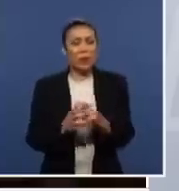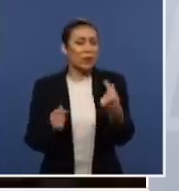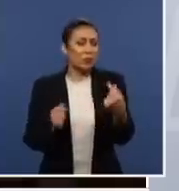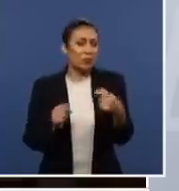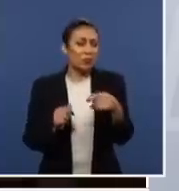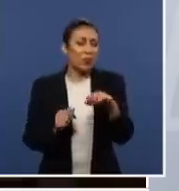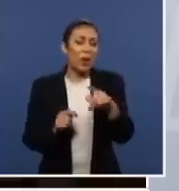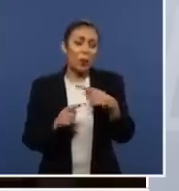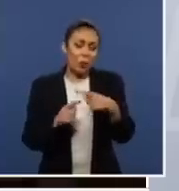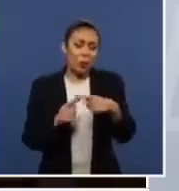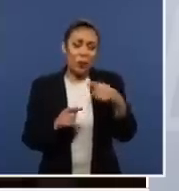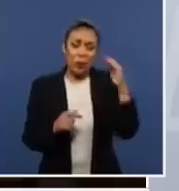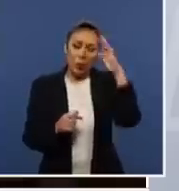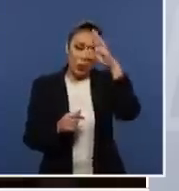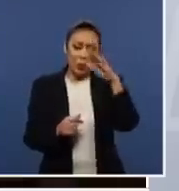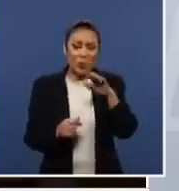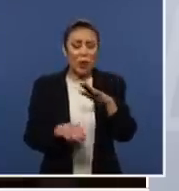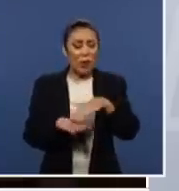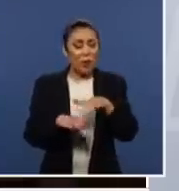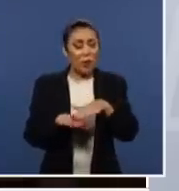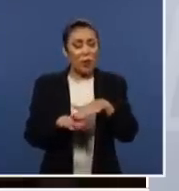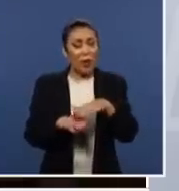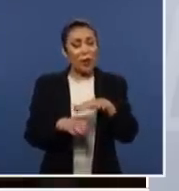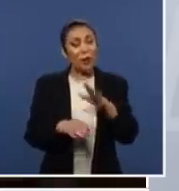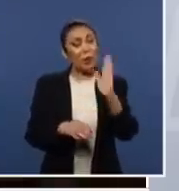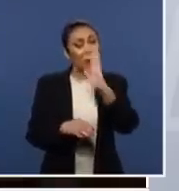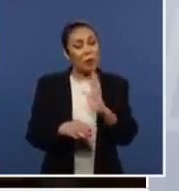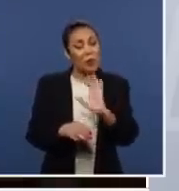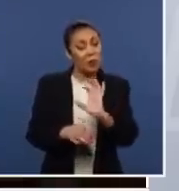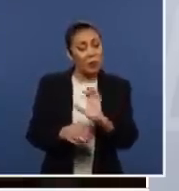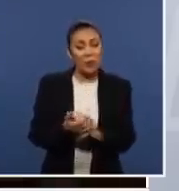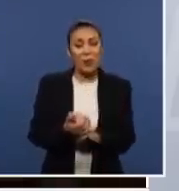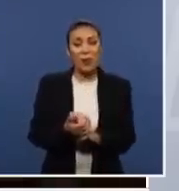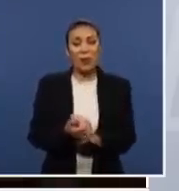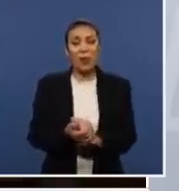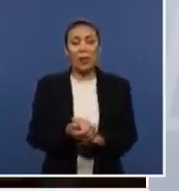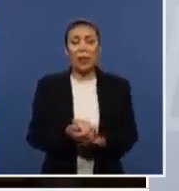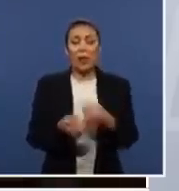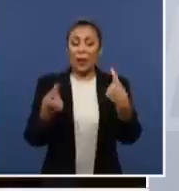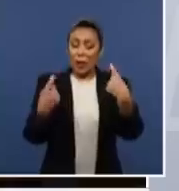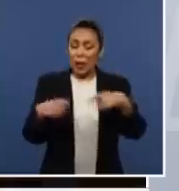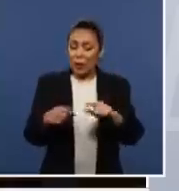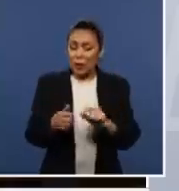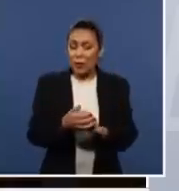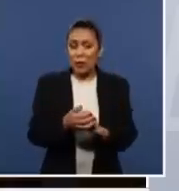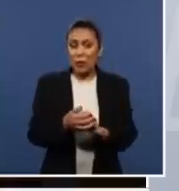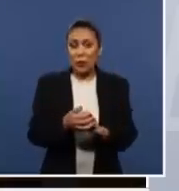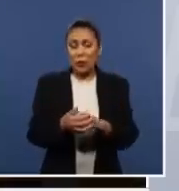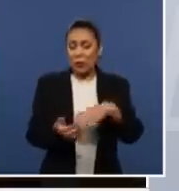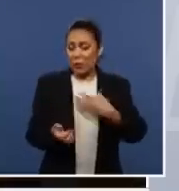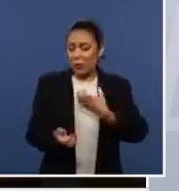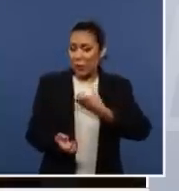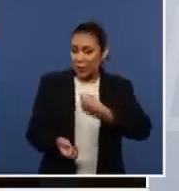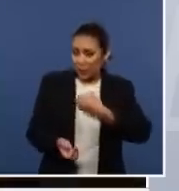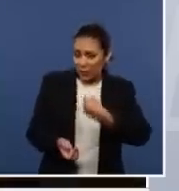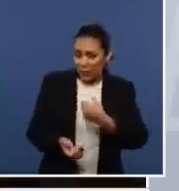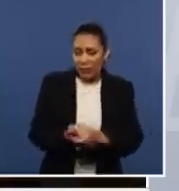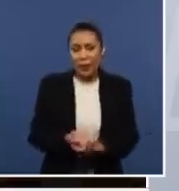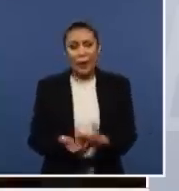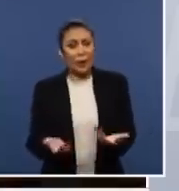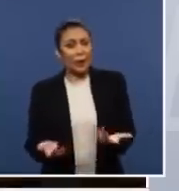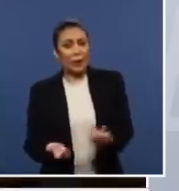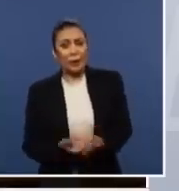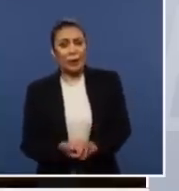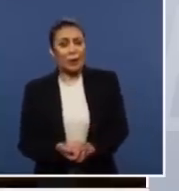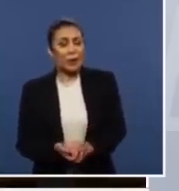que o bolsonarismo deixou o Brasil, né? É esse tipo de atitude vergonhosa, covarde,